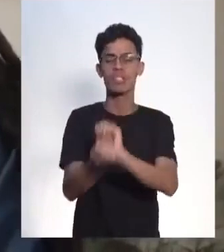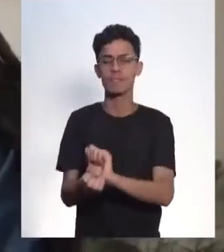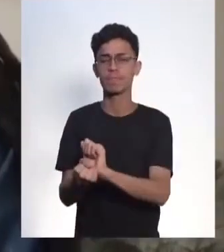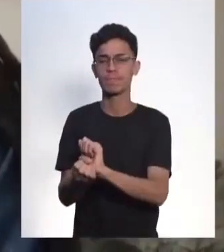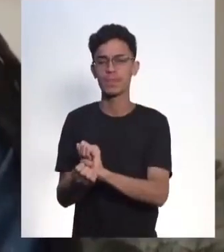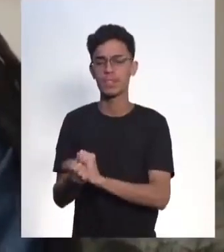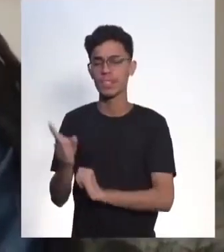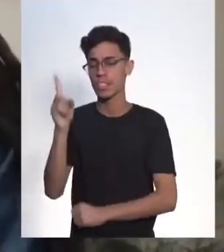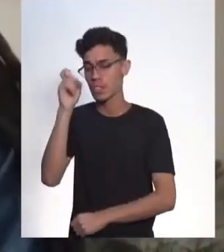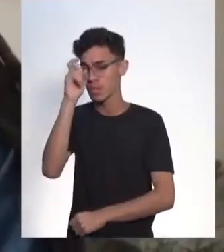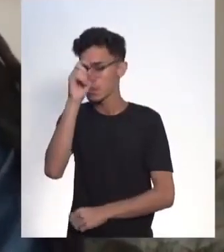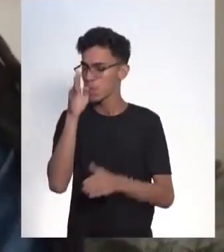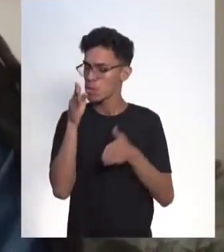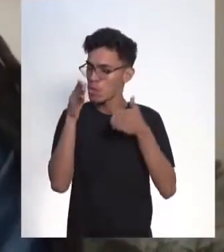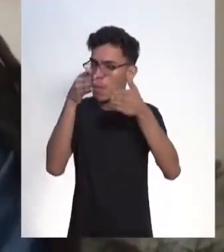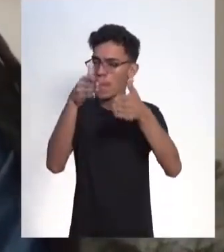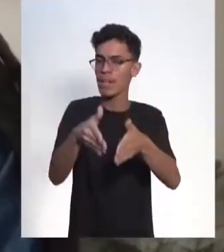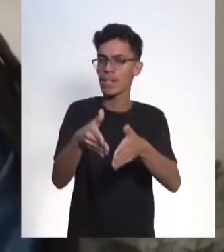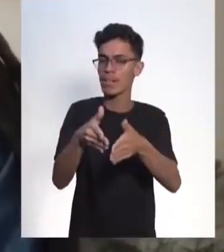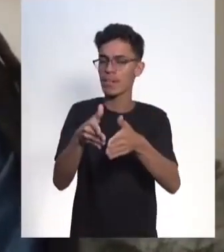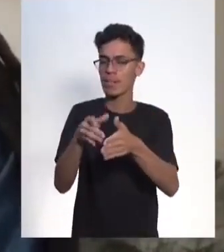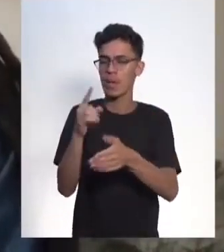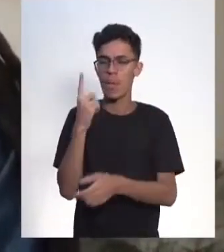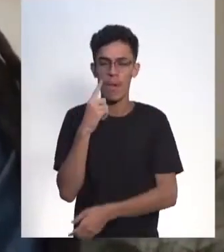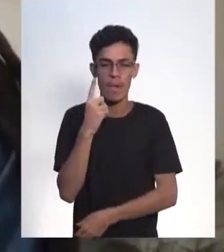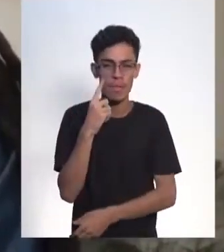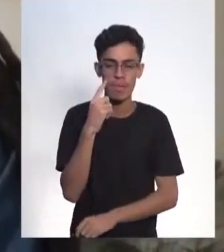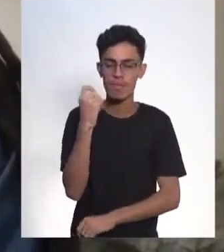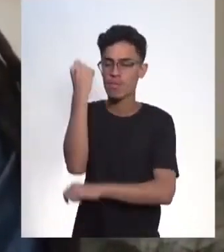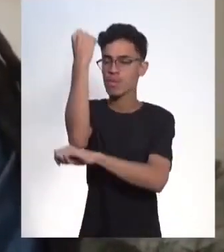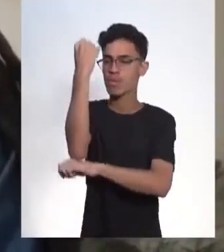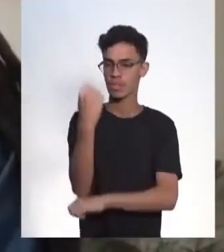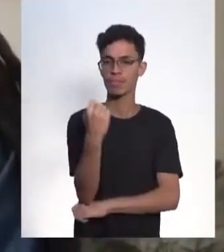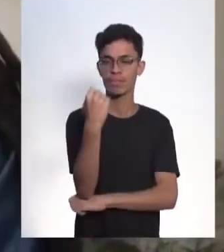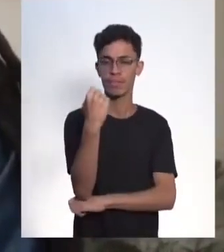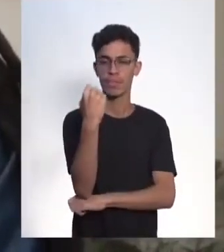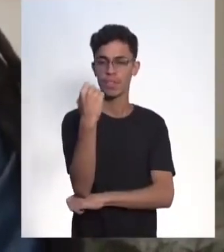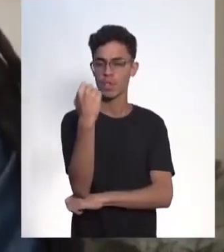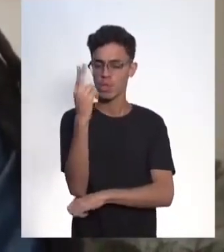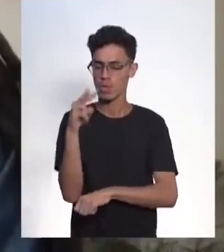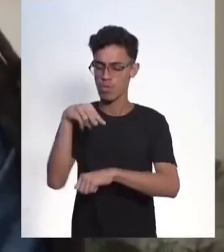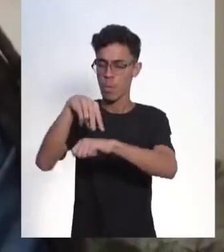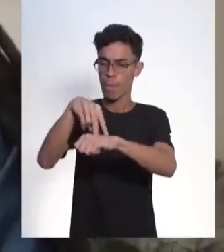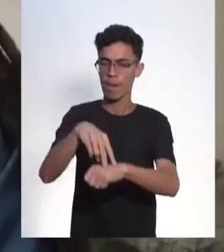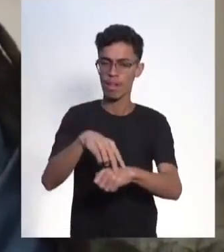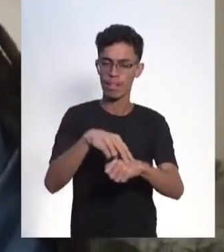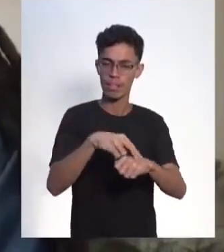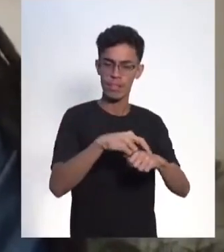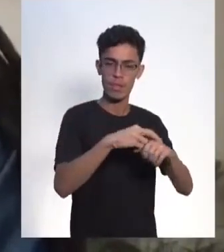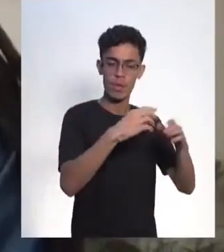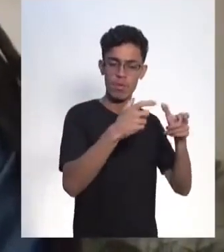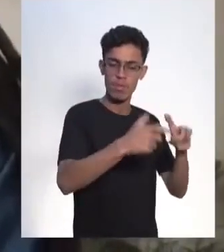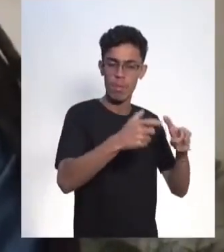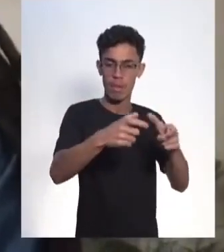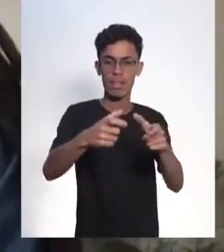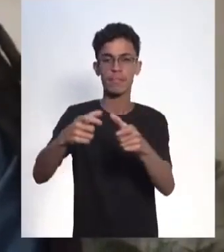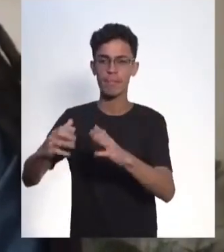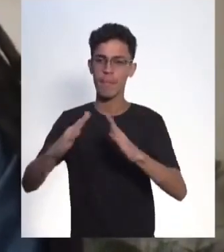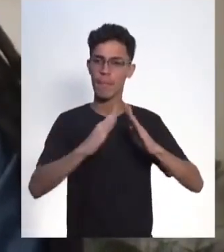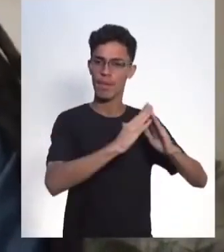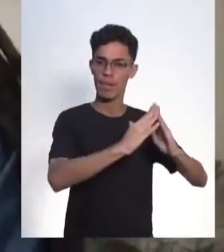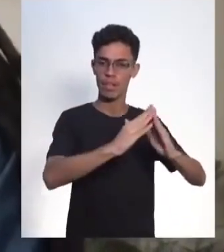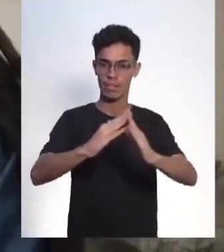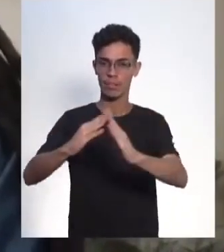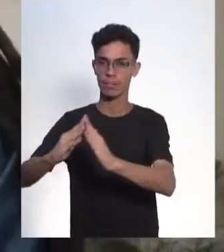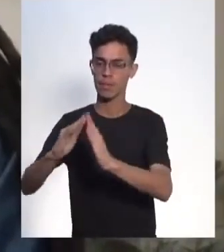bastante assertivo para observar essa resistência a nível Brasil é observar as centenas de comunidades quilombolas existentes em